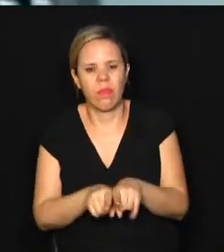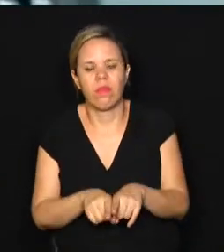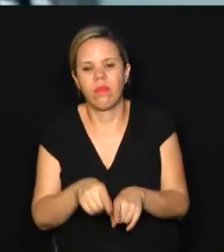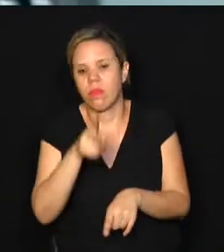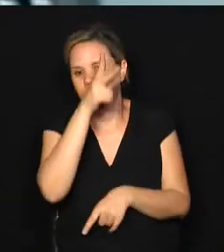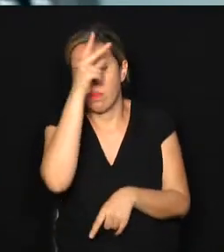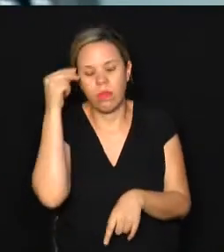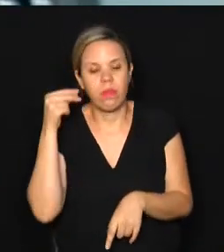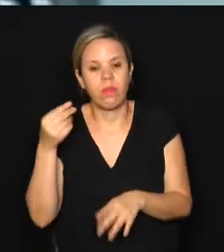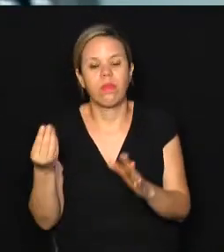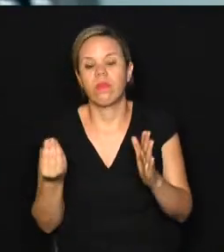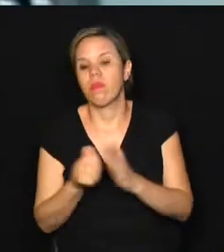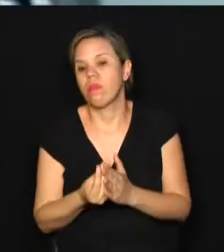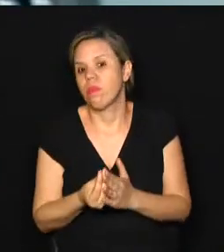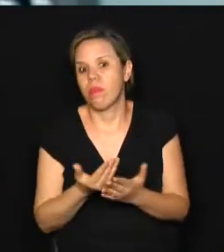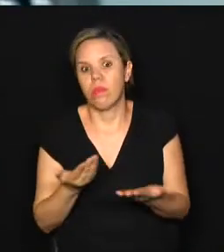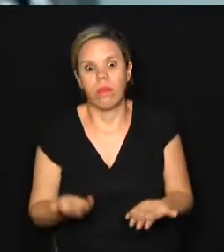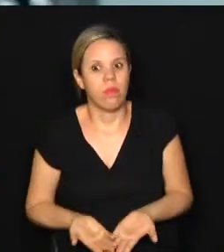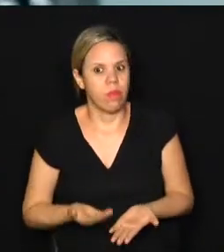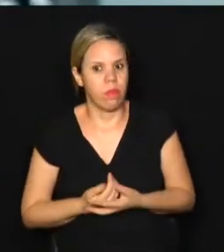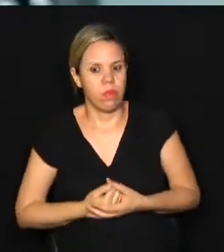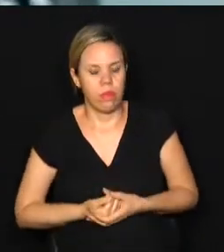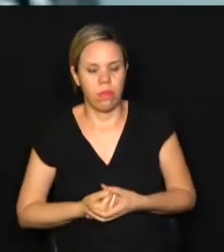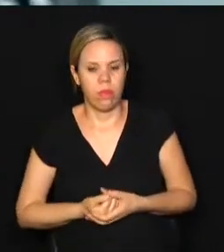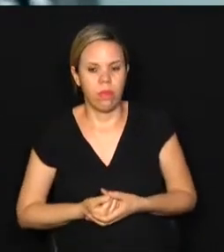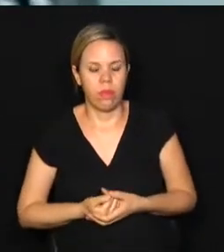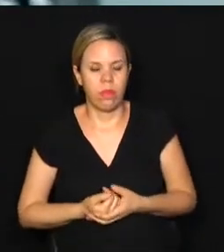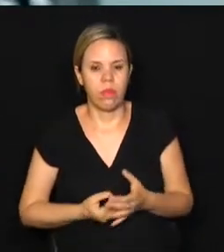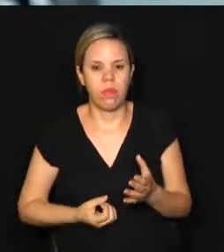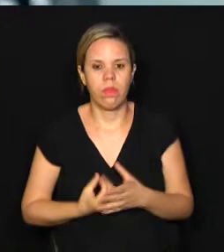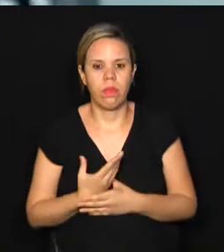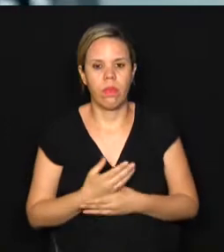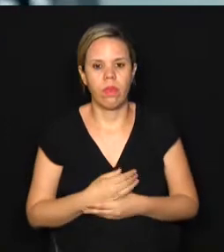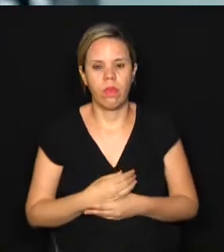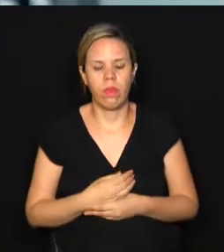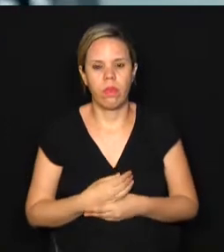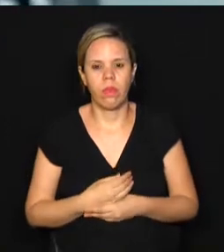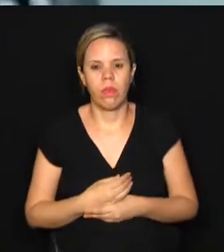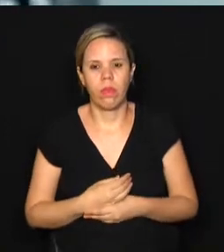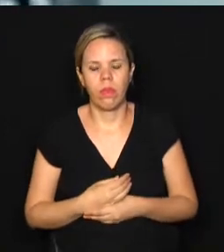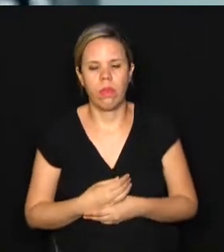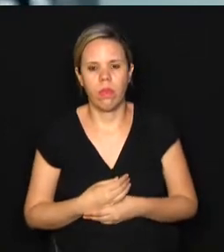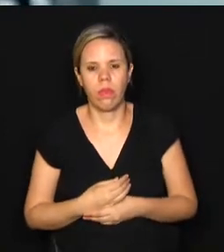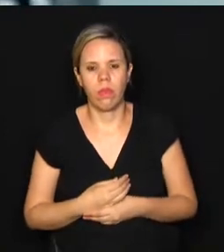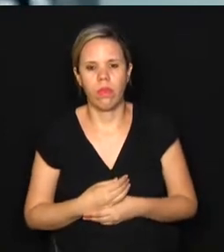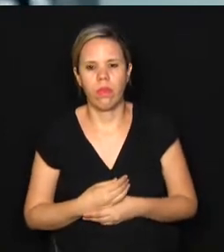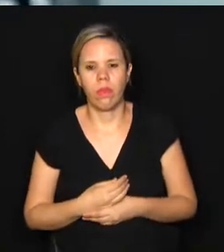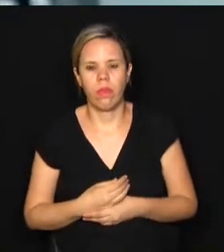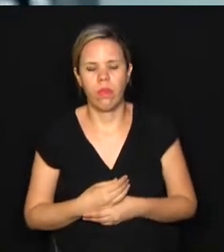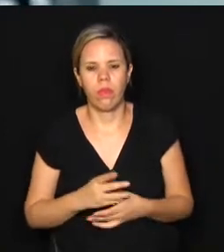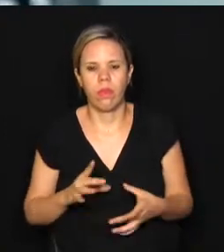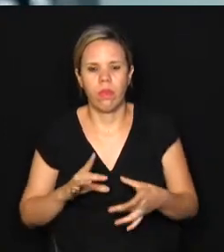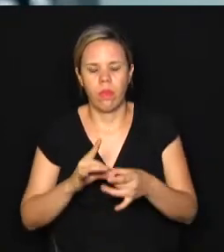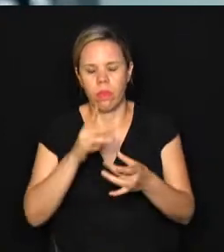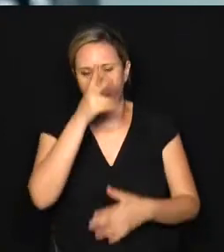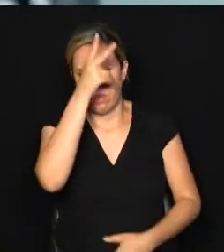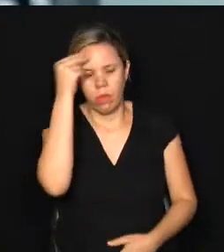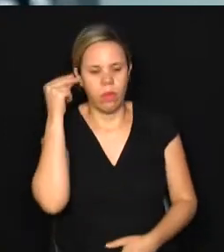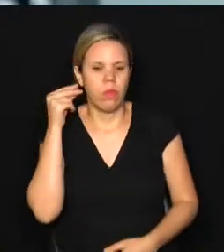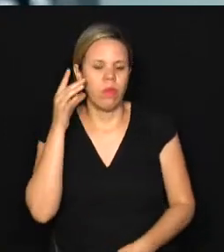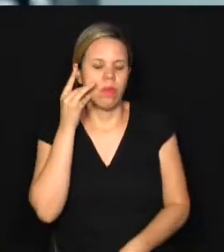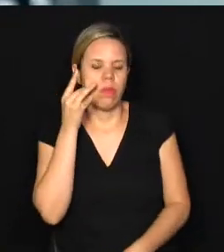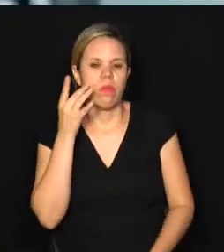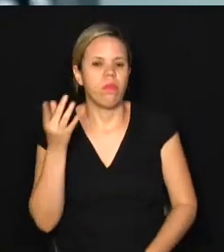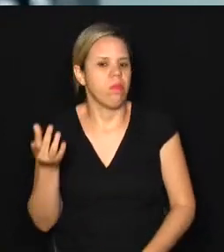para a Sanasa. Inicialmente ia acontecer através de uma parceria público-privada. Eu não sei